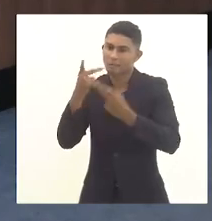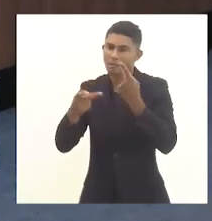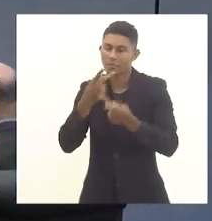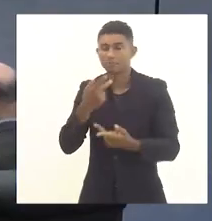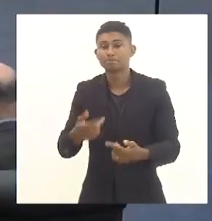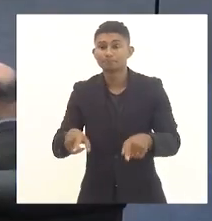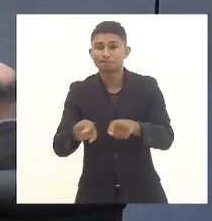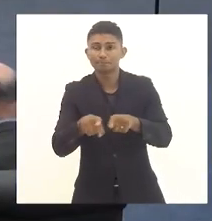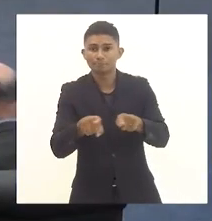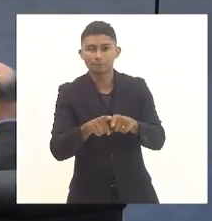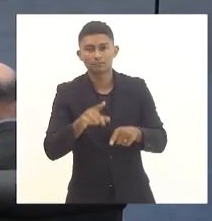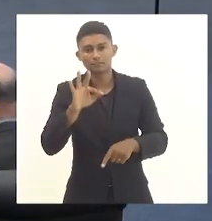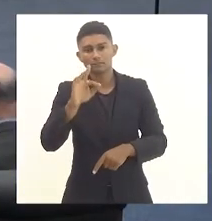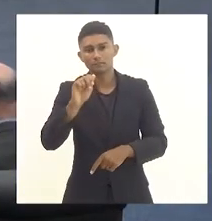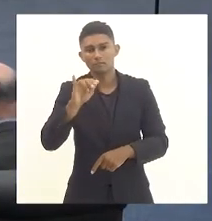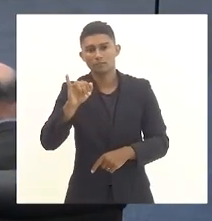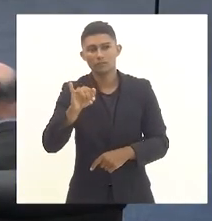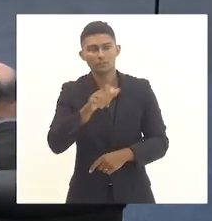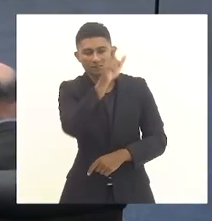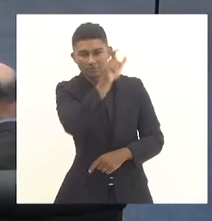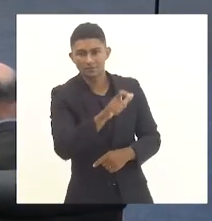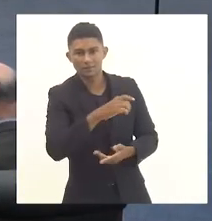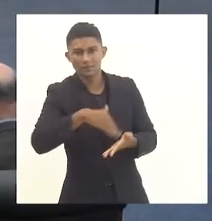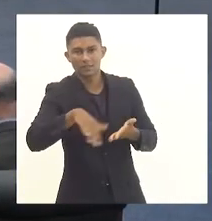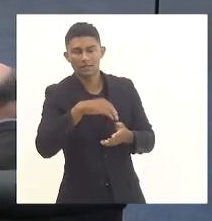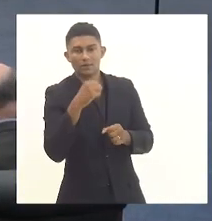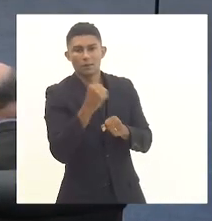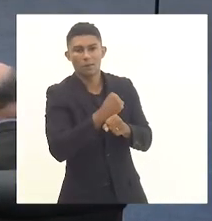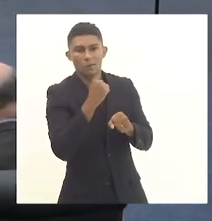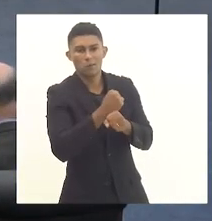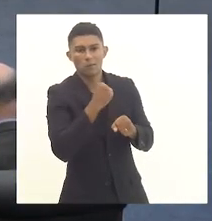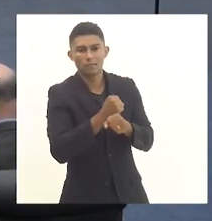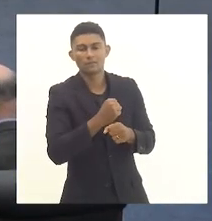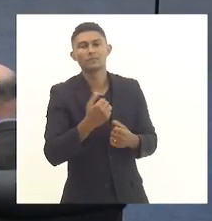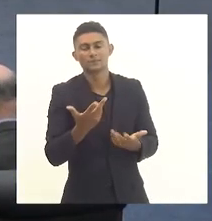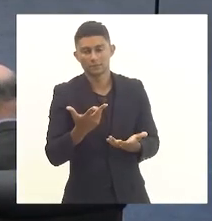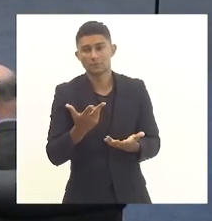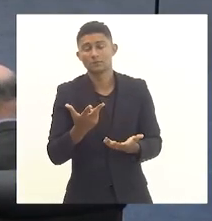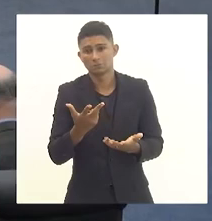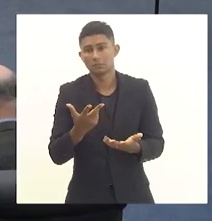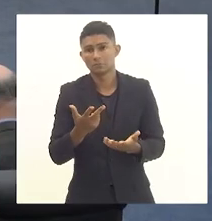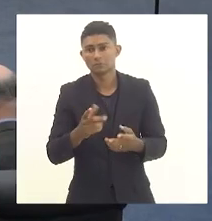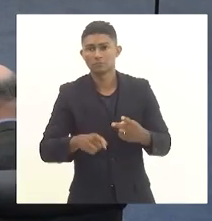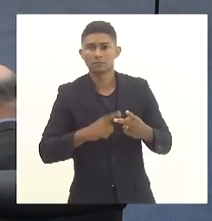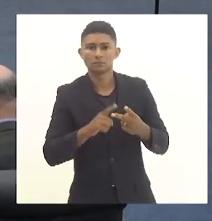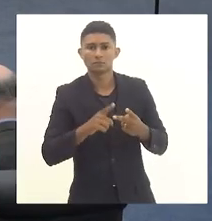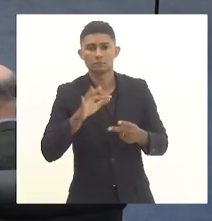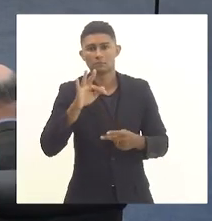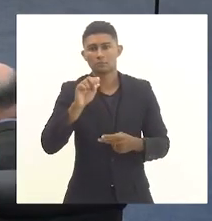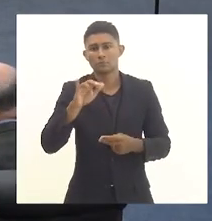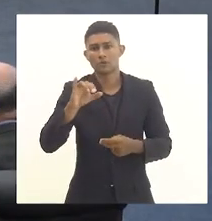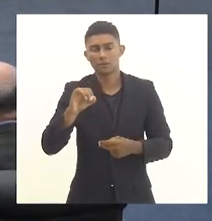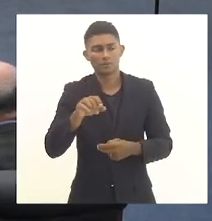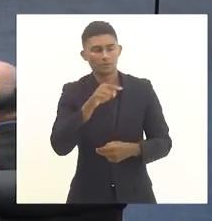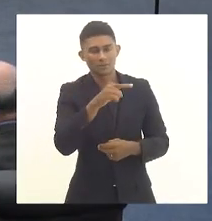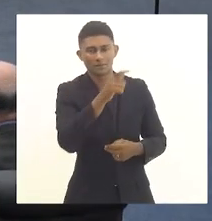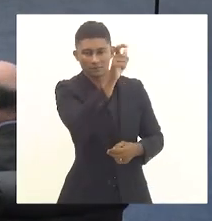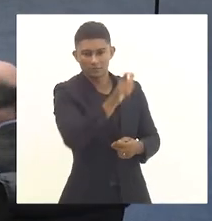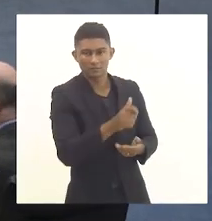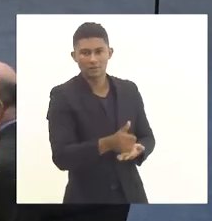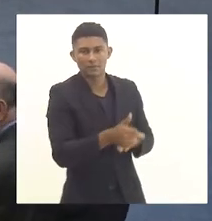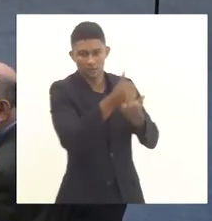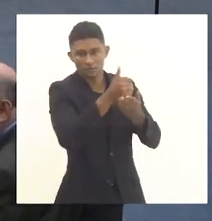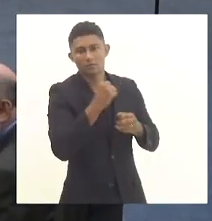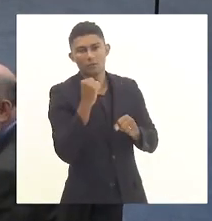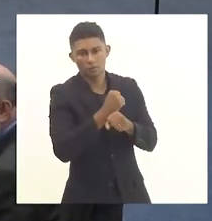conosco também Fabrício Soares, secretário de Obras da Prefeitura de Paraty, Fábio Rocha, assessor da Secretaria de Obras